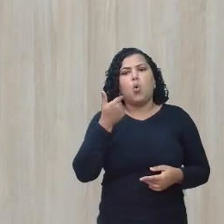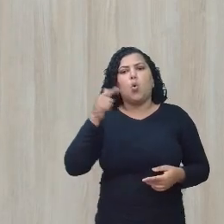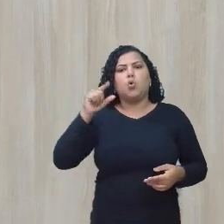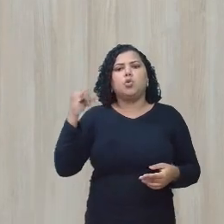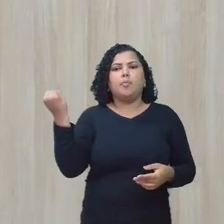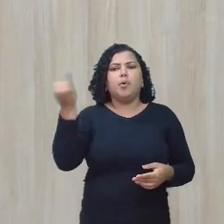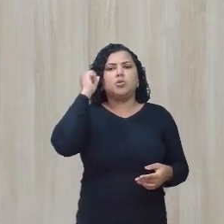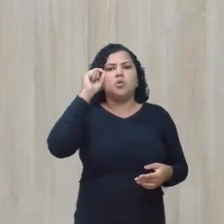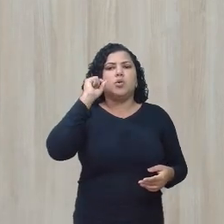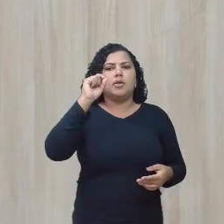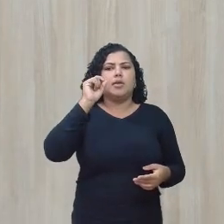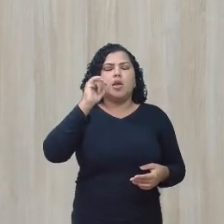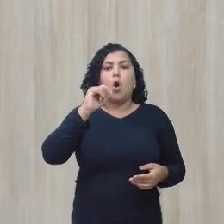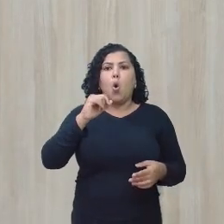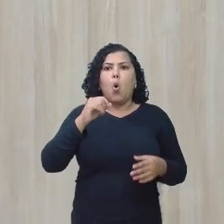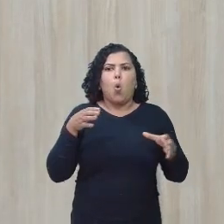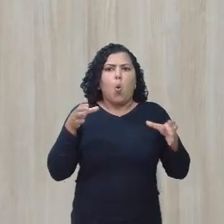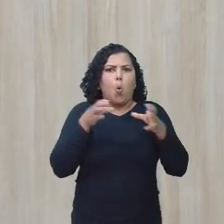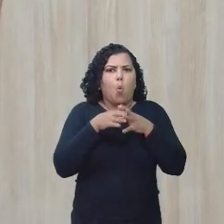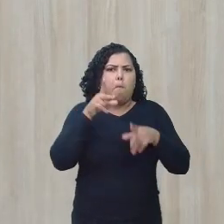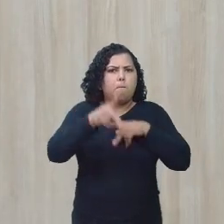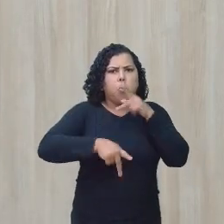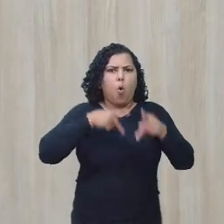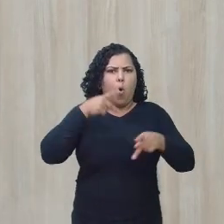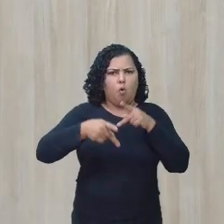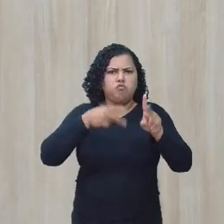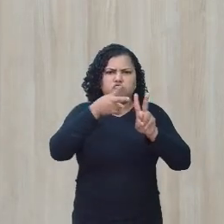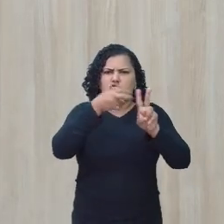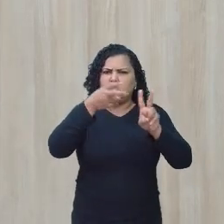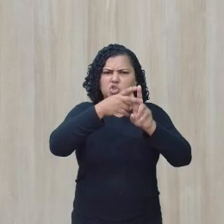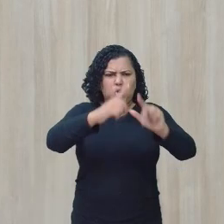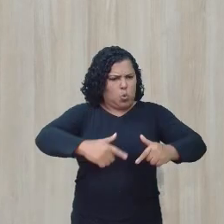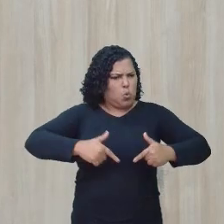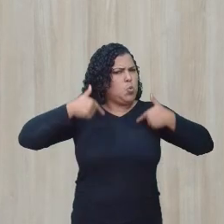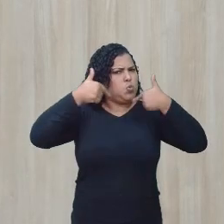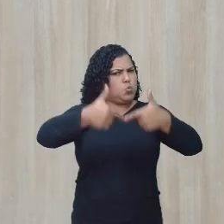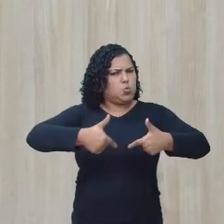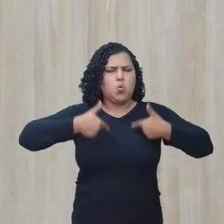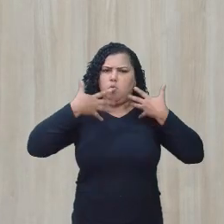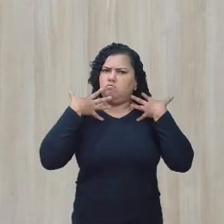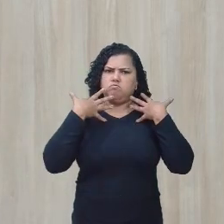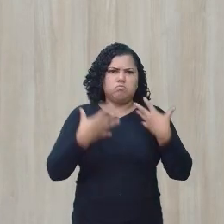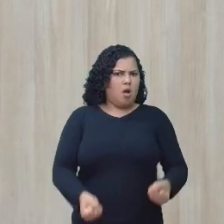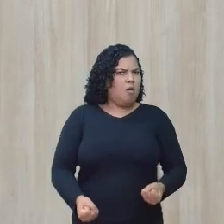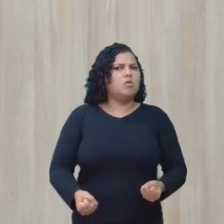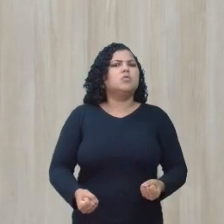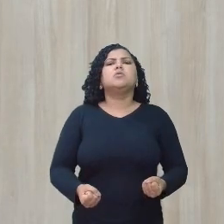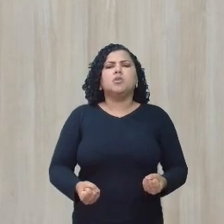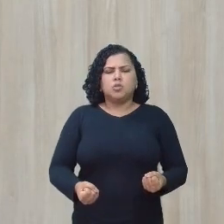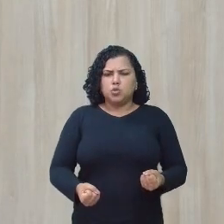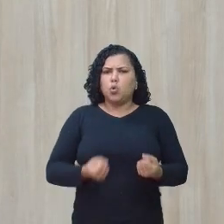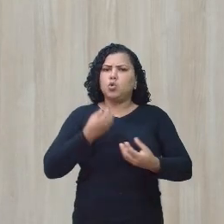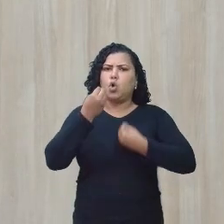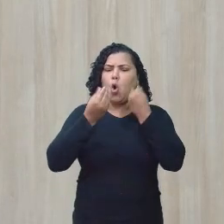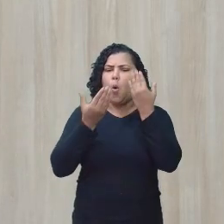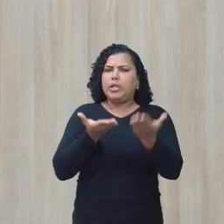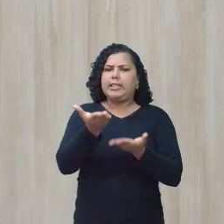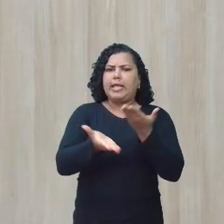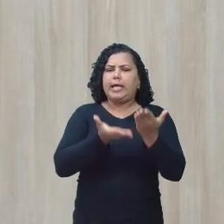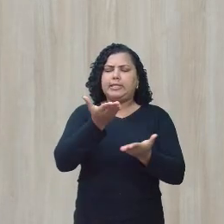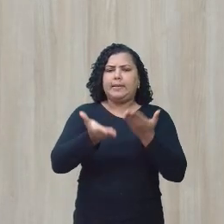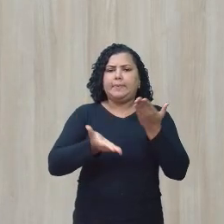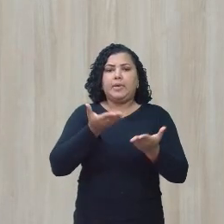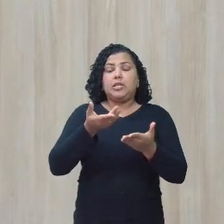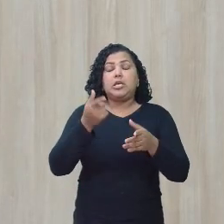própria reação indígena, né? Então, os indígenas reagiram, lutaram contra a própria escravidão, né, e tratamento, e isso fez com que em